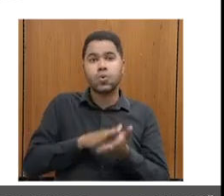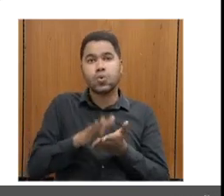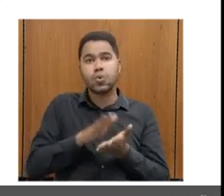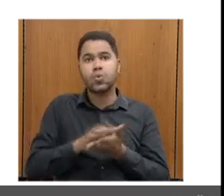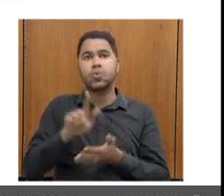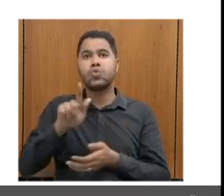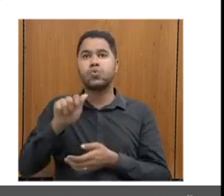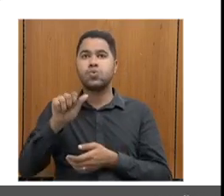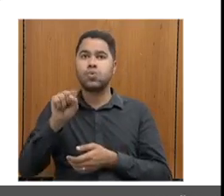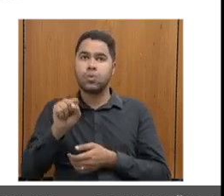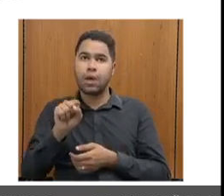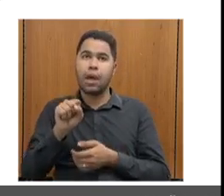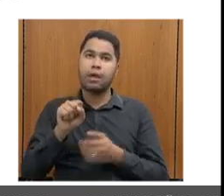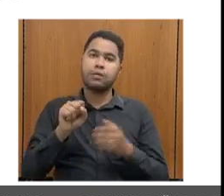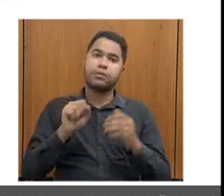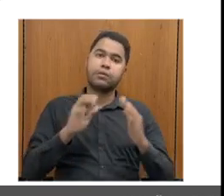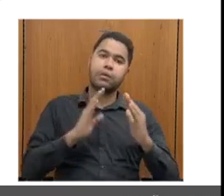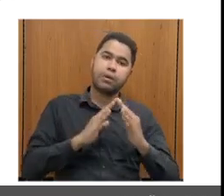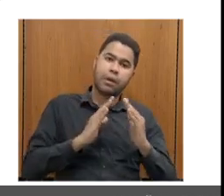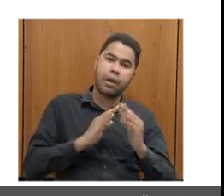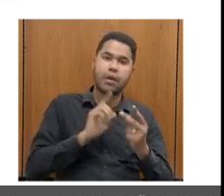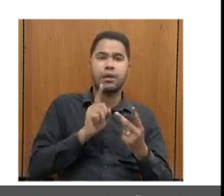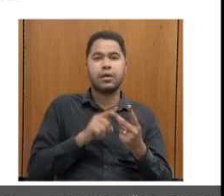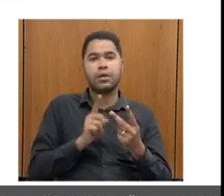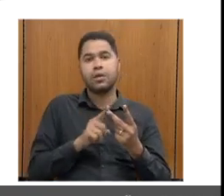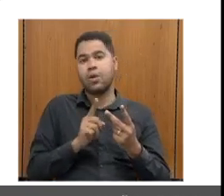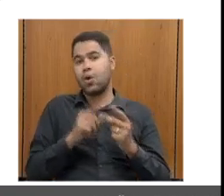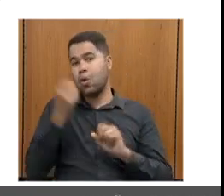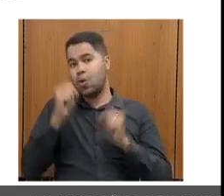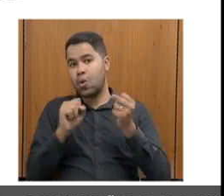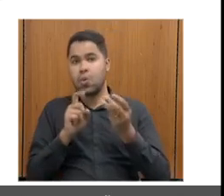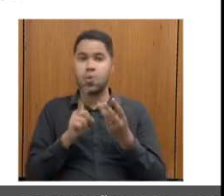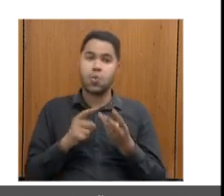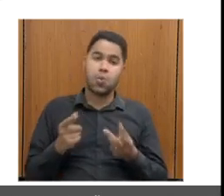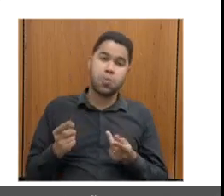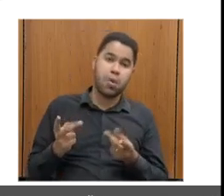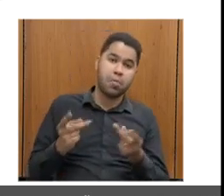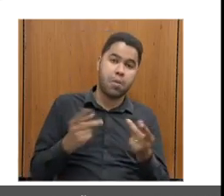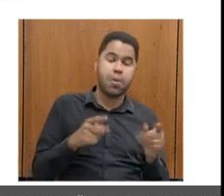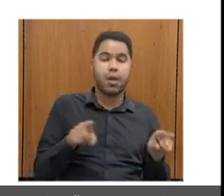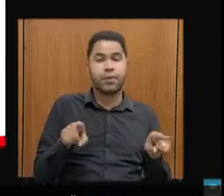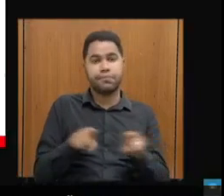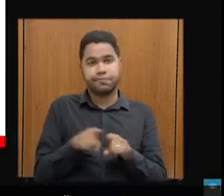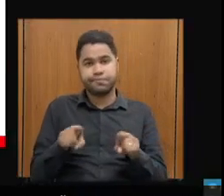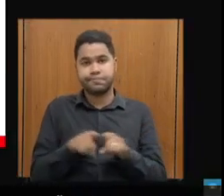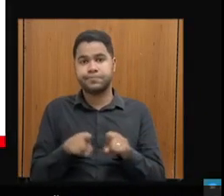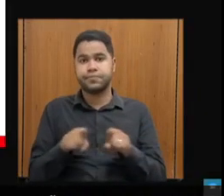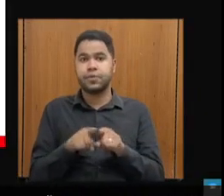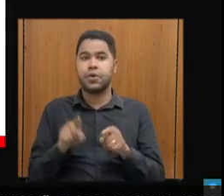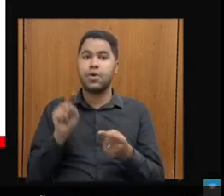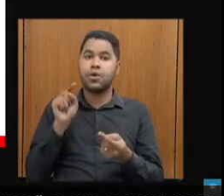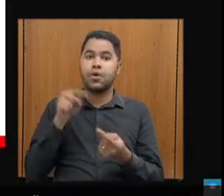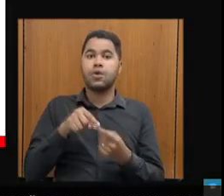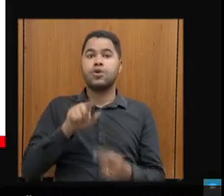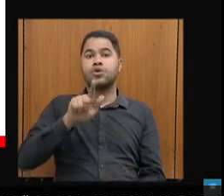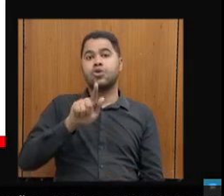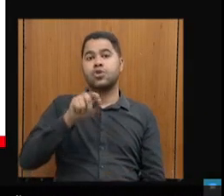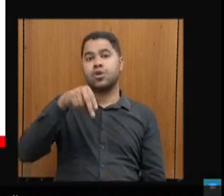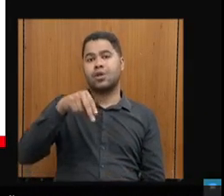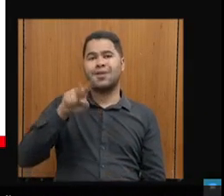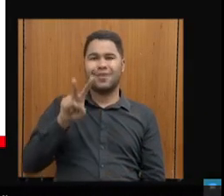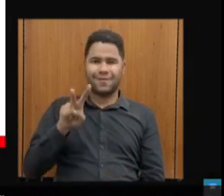do gás seja ele por Residencial seja ele para Industrial comercial e também para o GNV